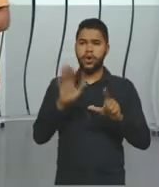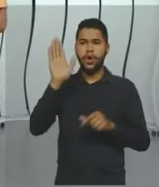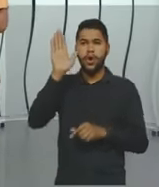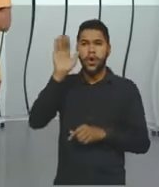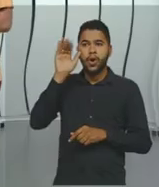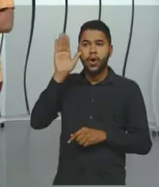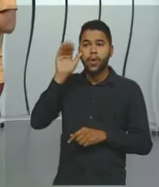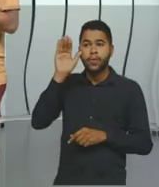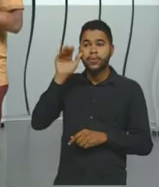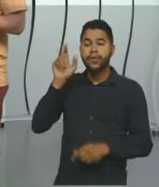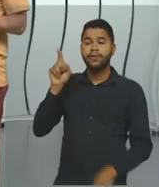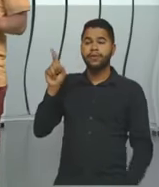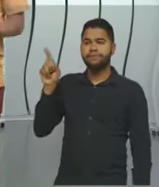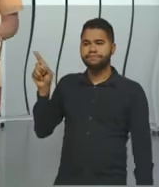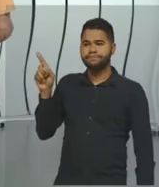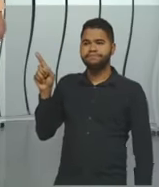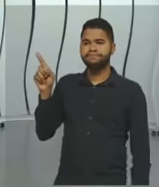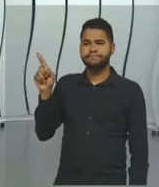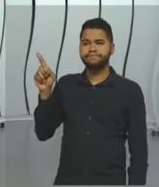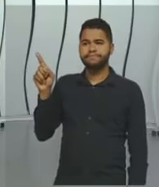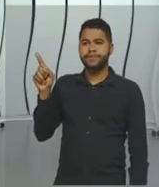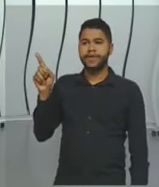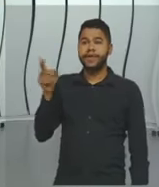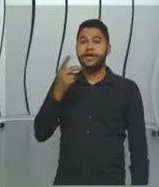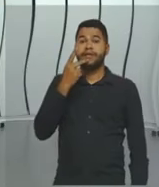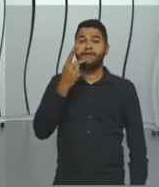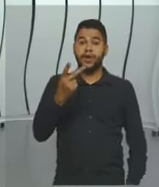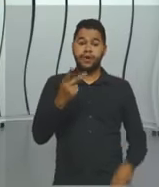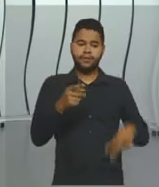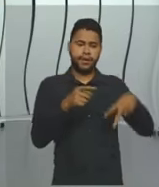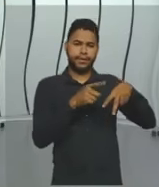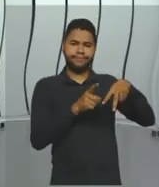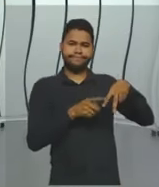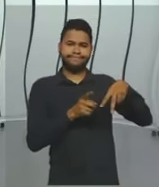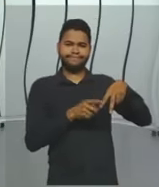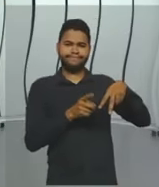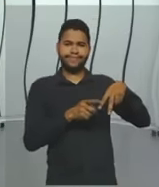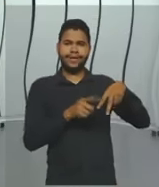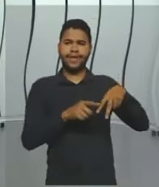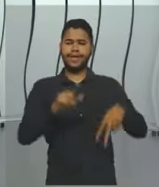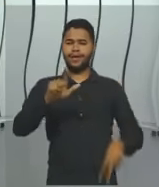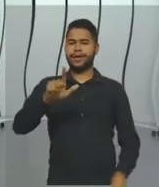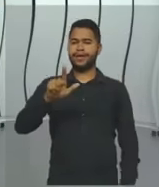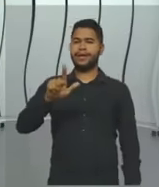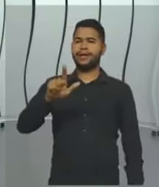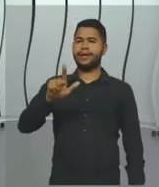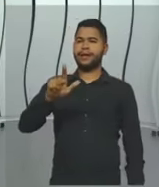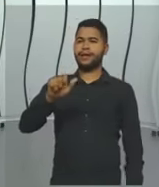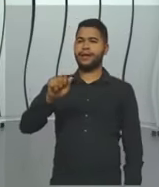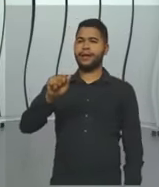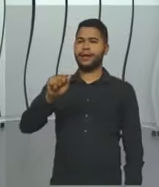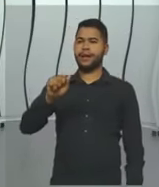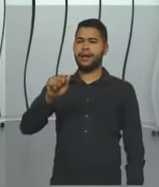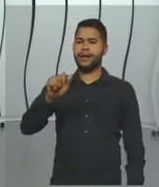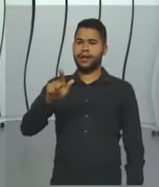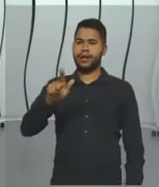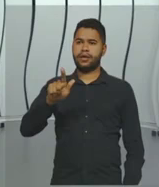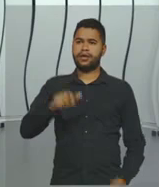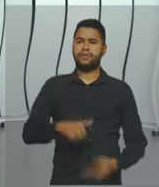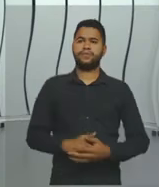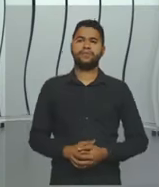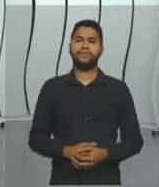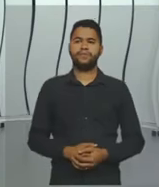my leg is hurting, doctor. Então, ele está falando da perna. Leg em inglês é perna, ok?